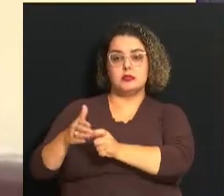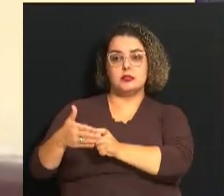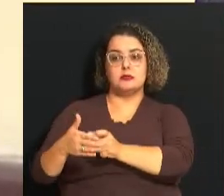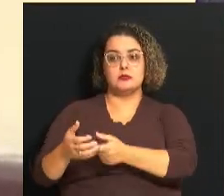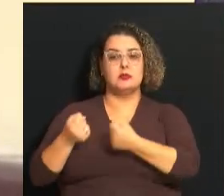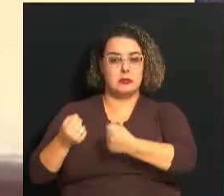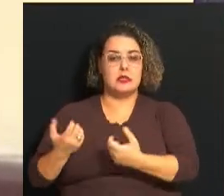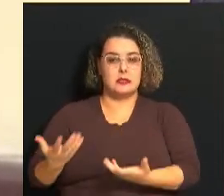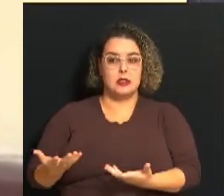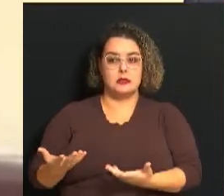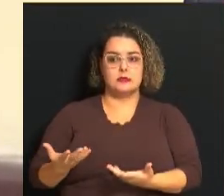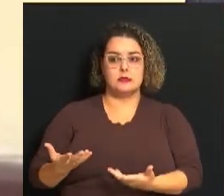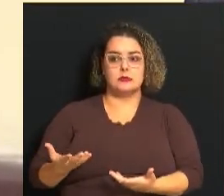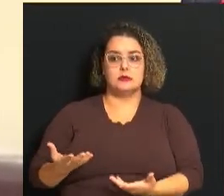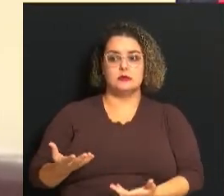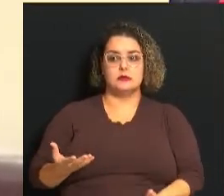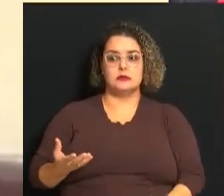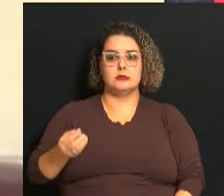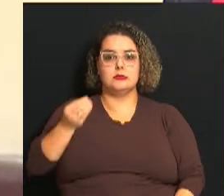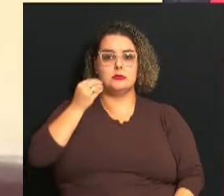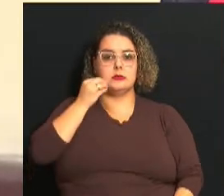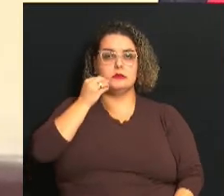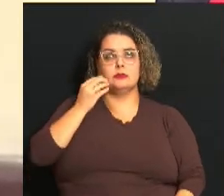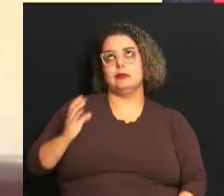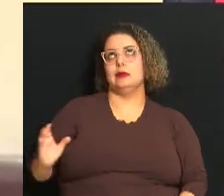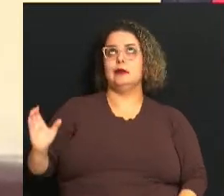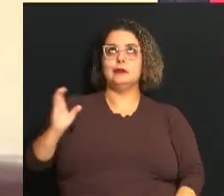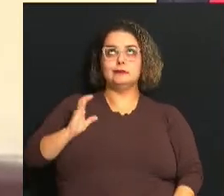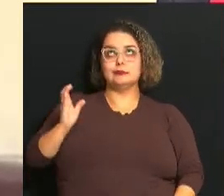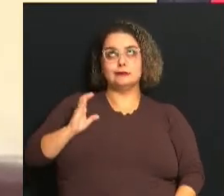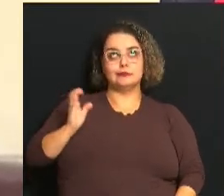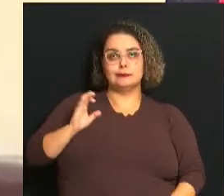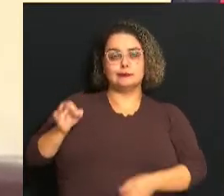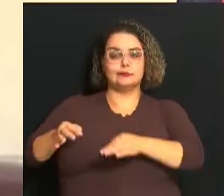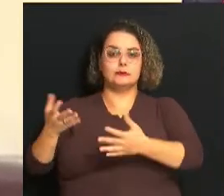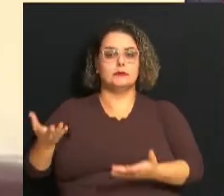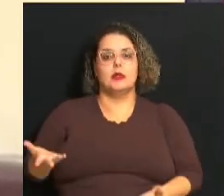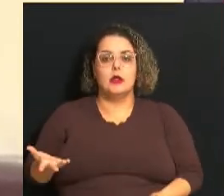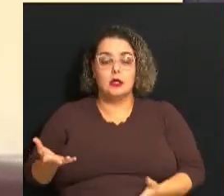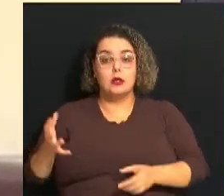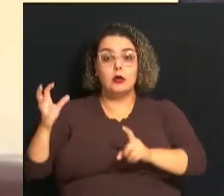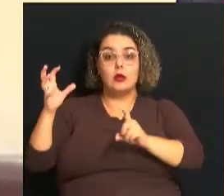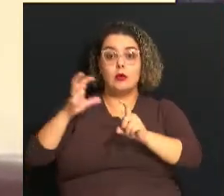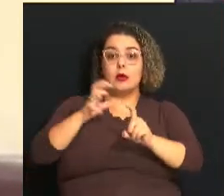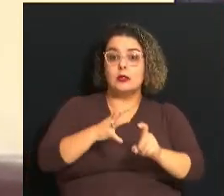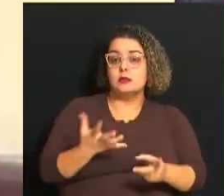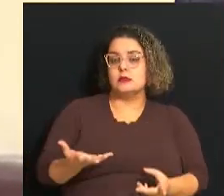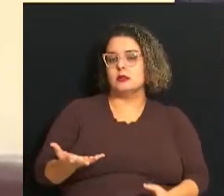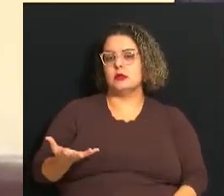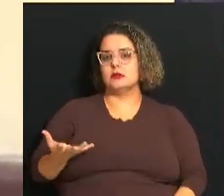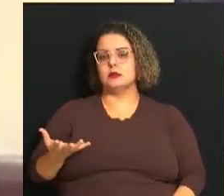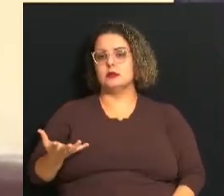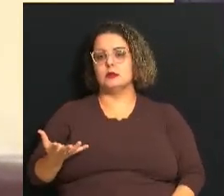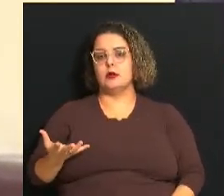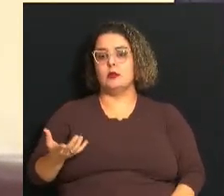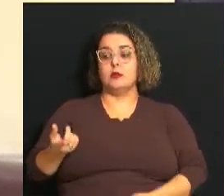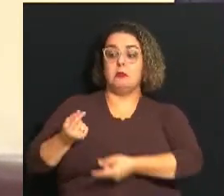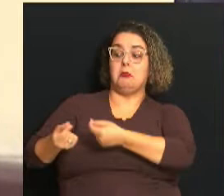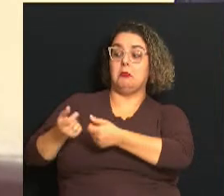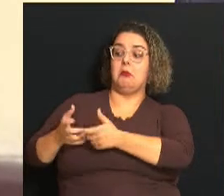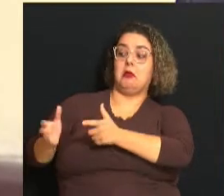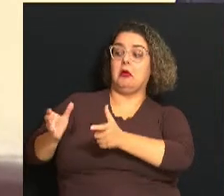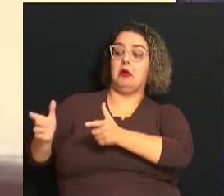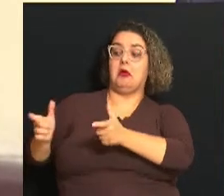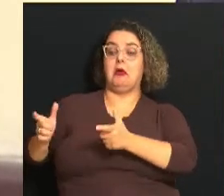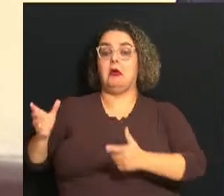é tentativa de enriquecimento ele isto é o assédio moral se reduzia a uma busca por indenização e